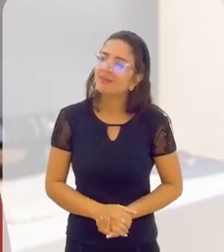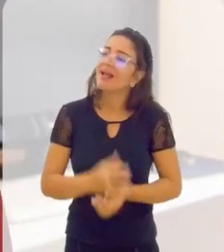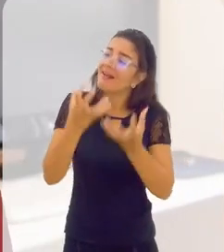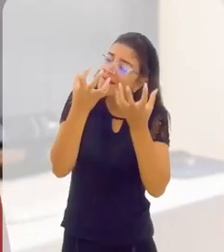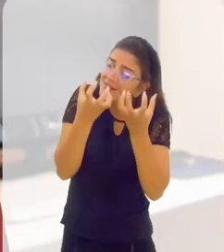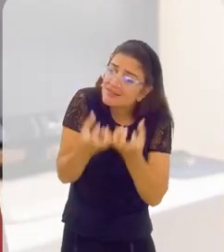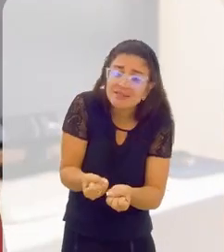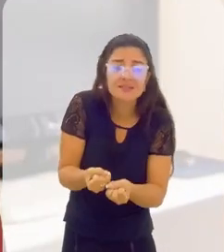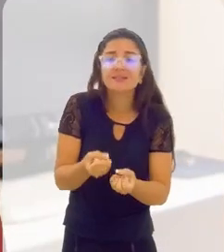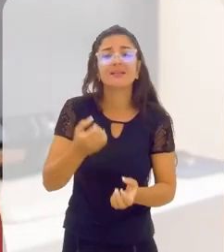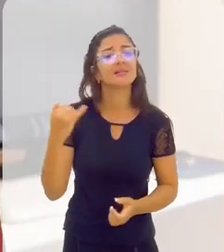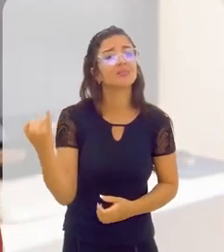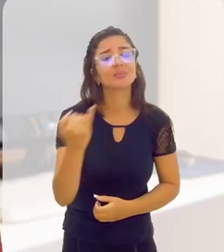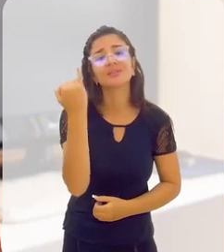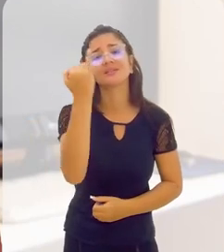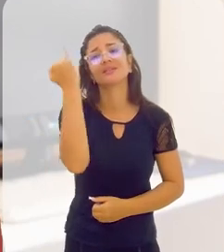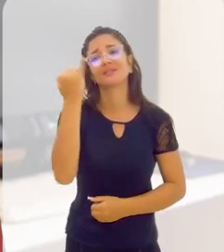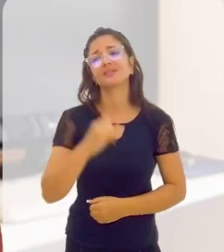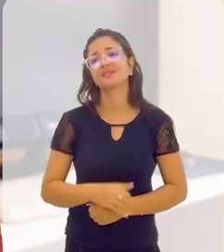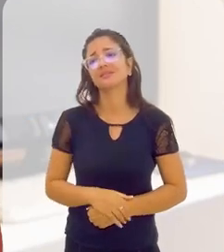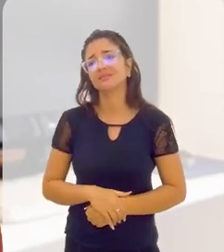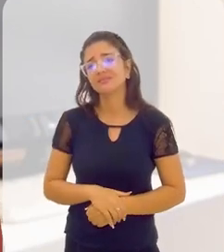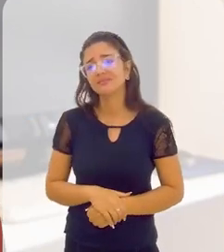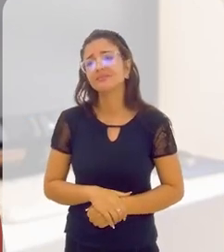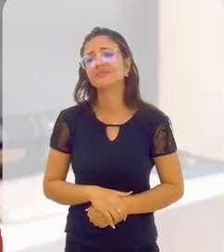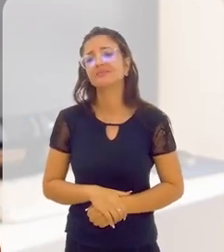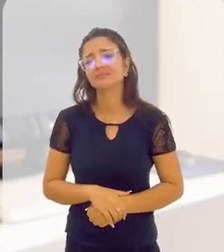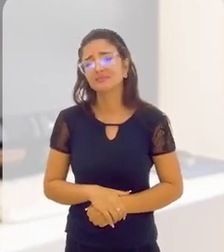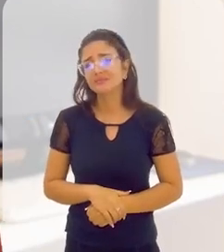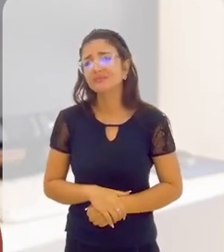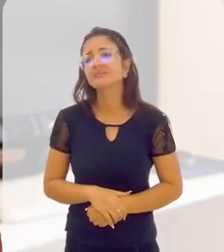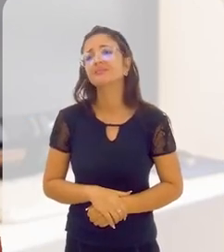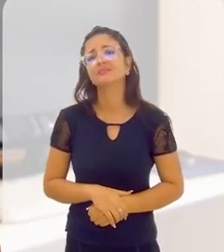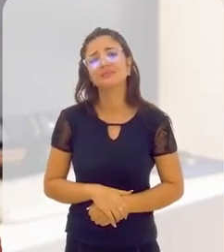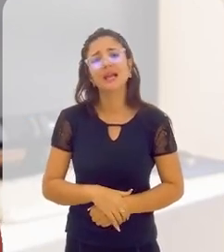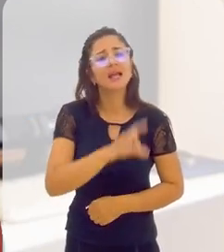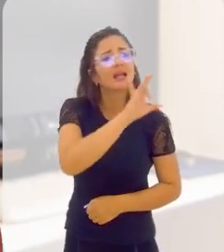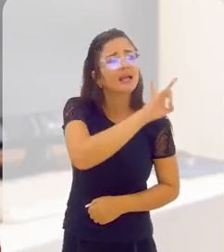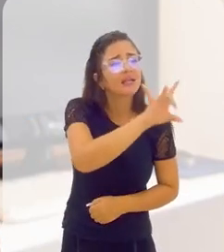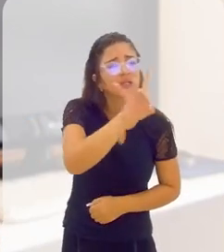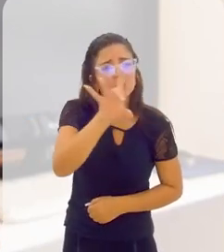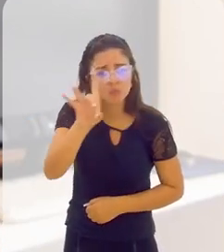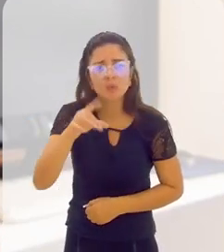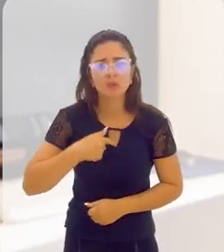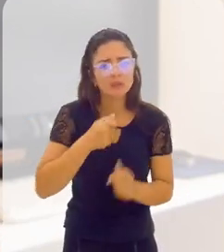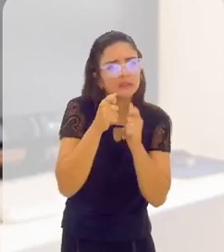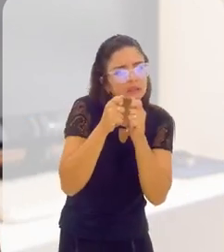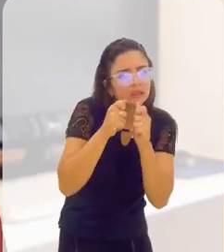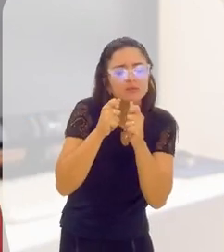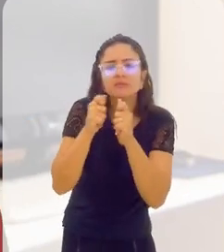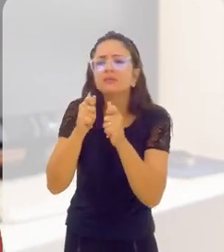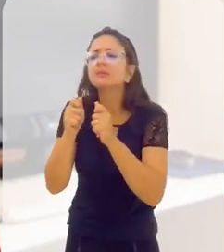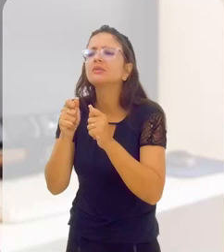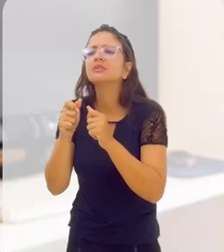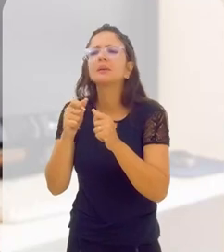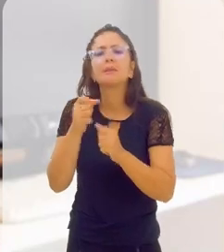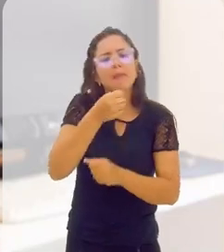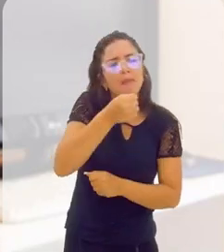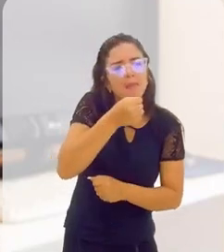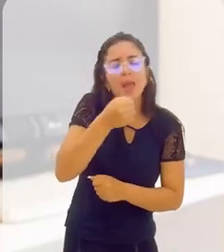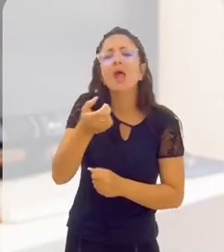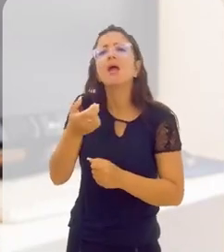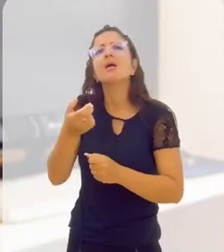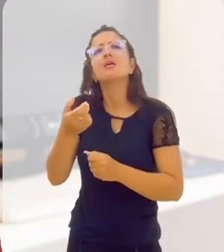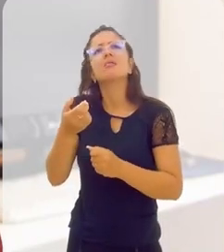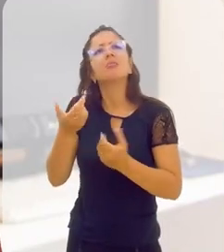aceitar aceitar é tão importante eu acho uma lição tão importante de cada entrevistado a gente Escuta esse ouvir isso de uma médica